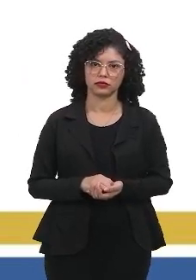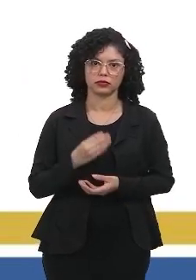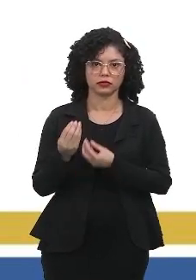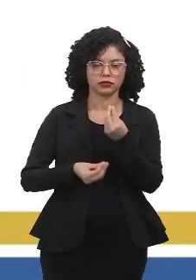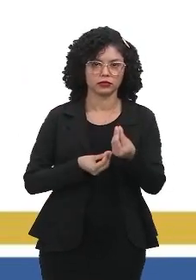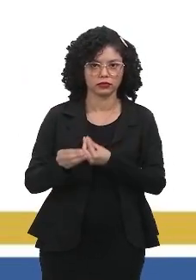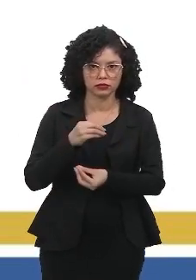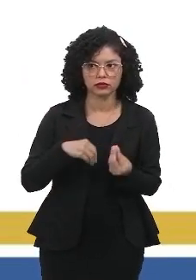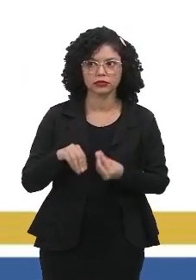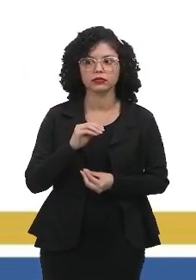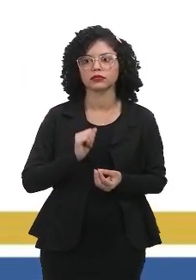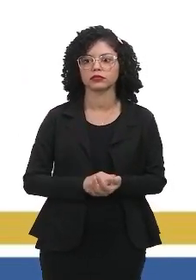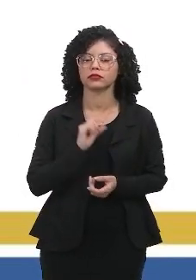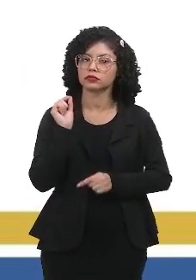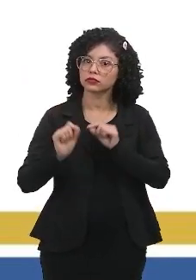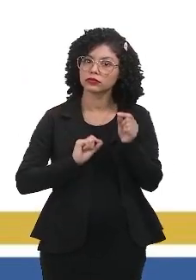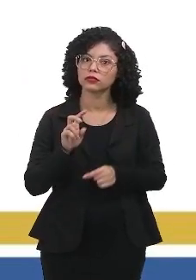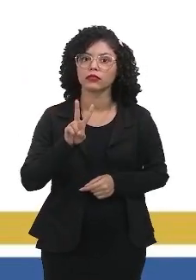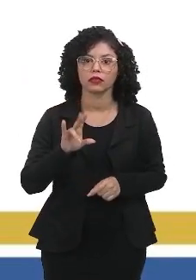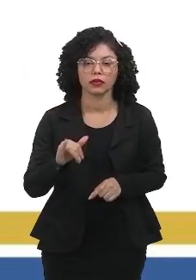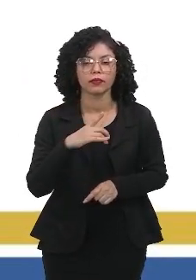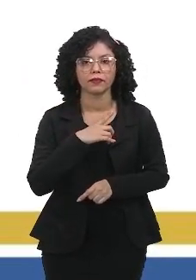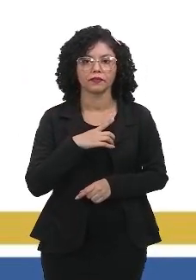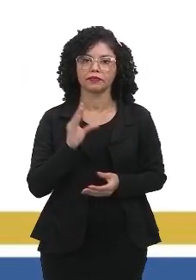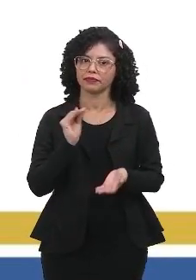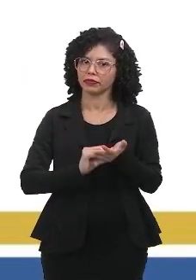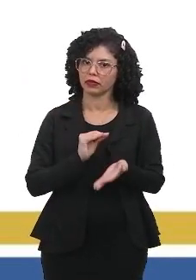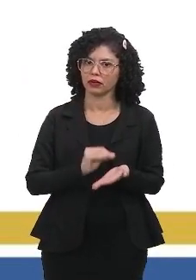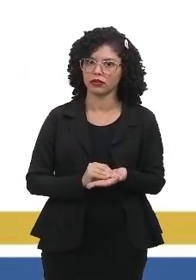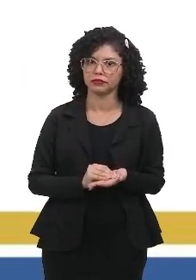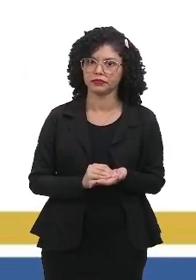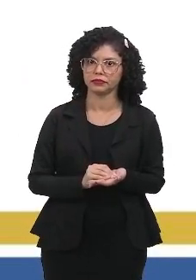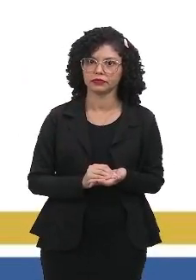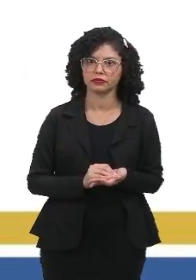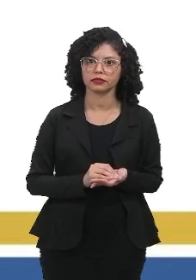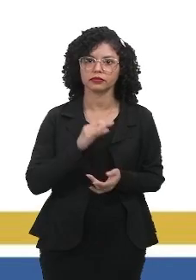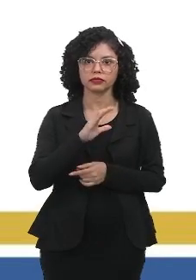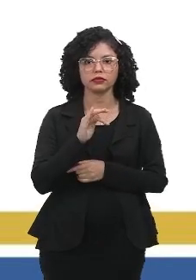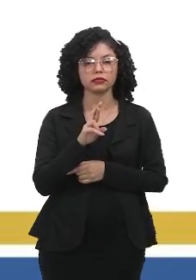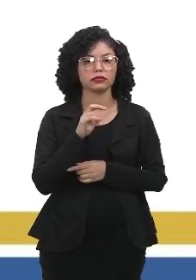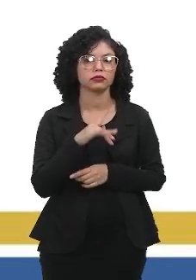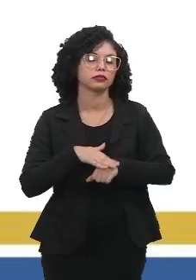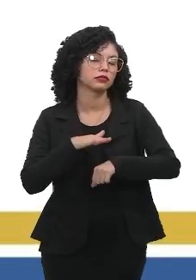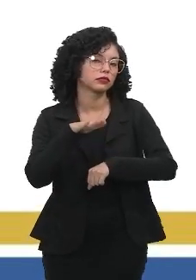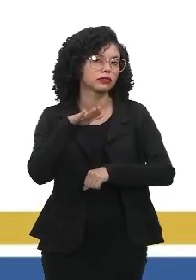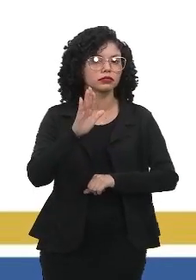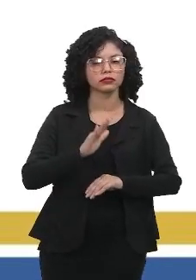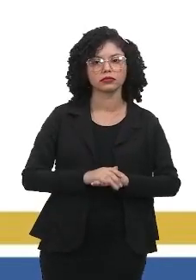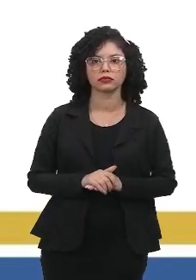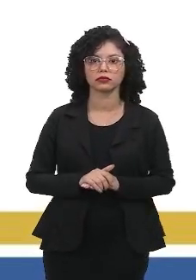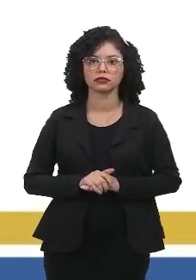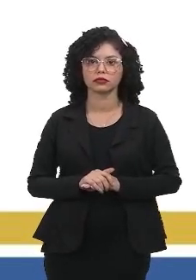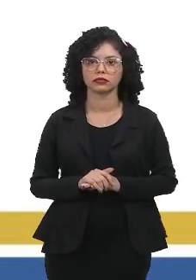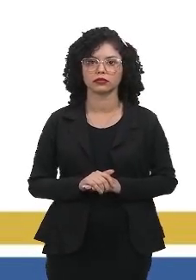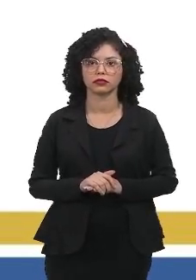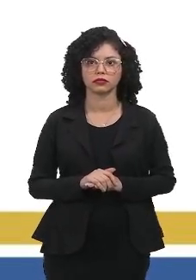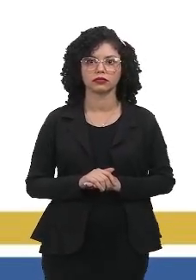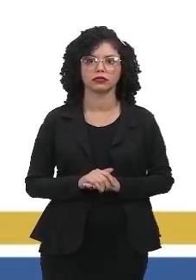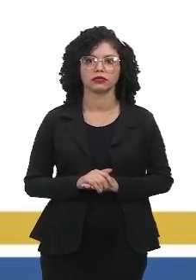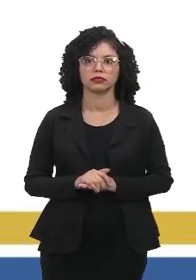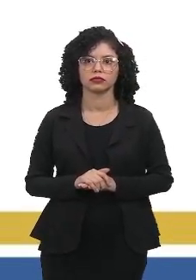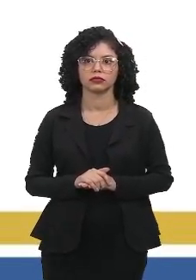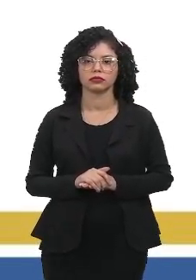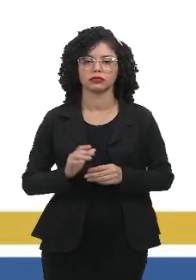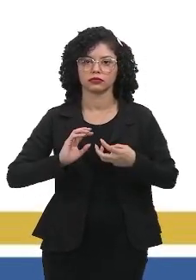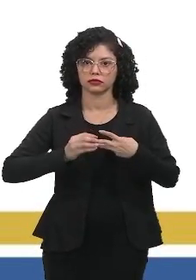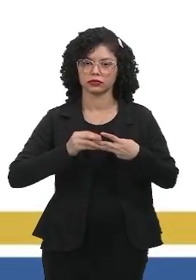corretamente então o que que vai sobrar ou que que vai concentrar mais no na